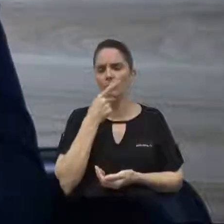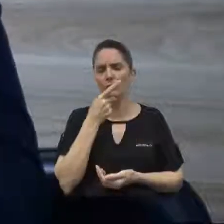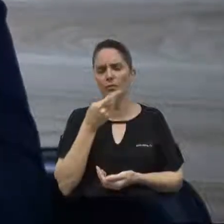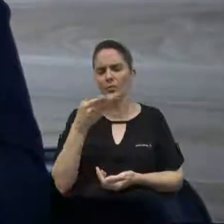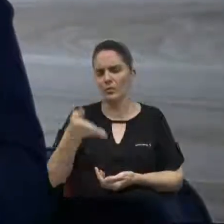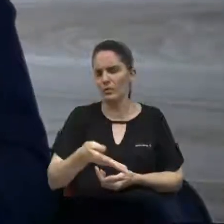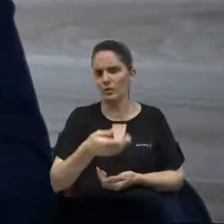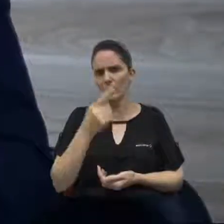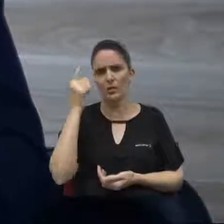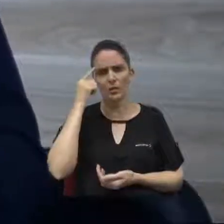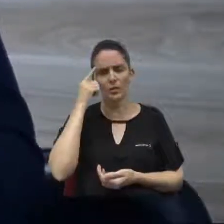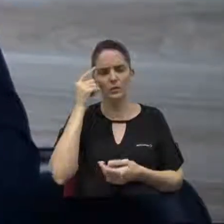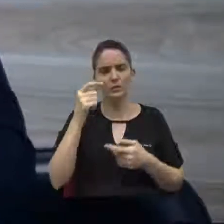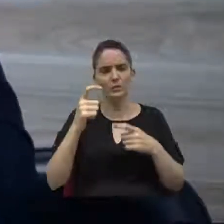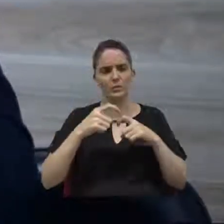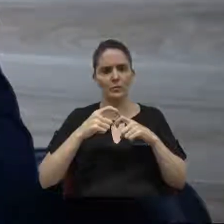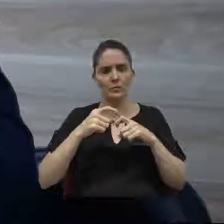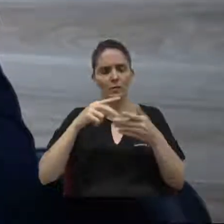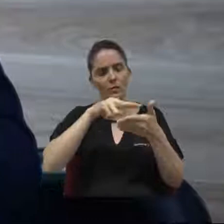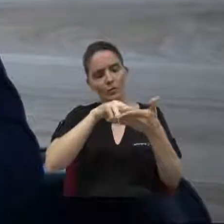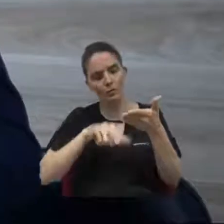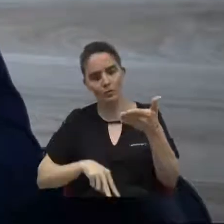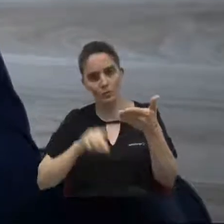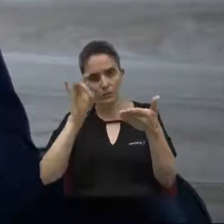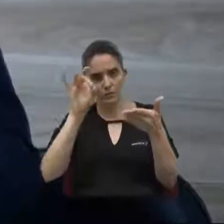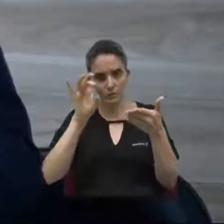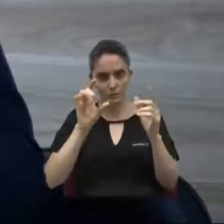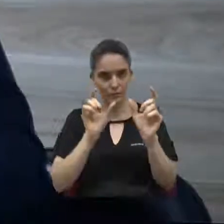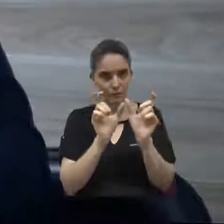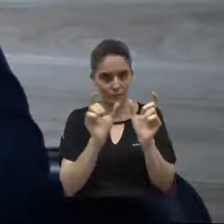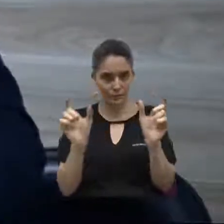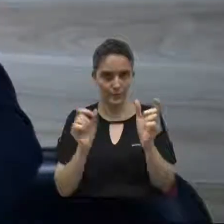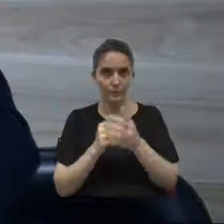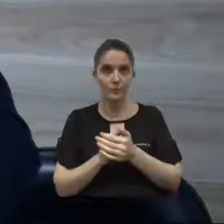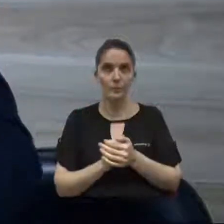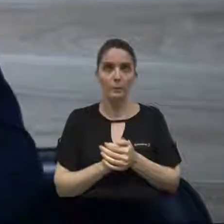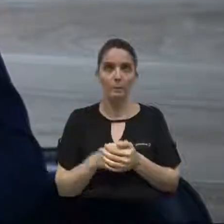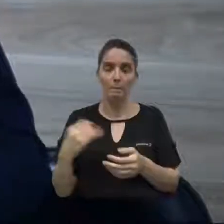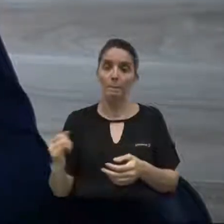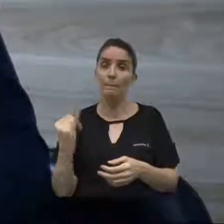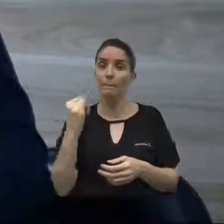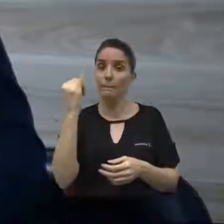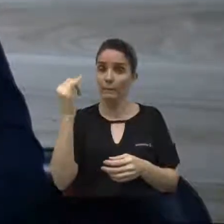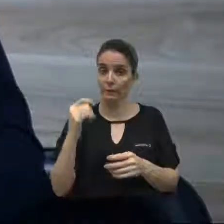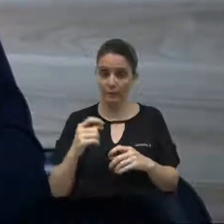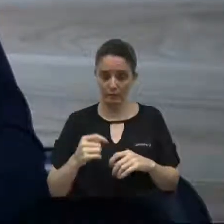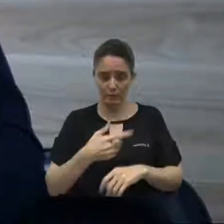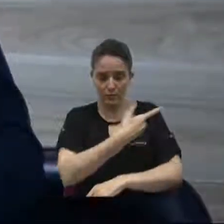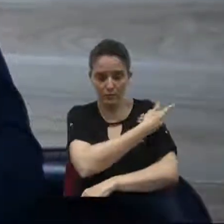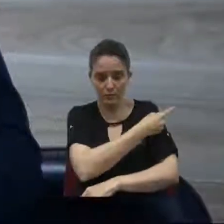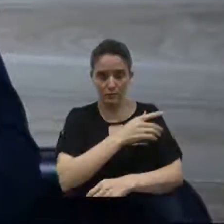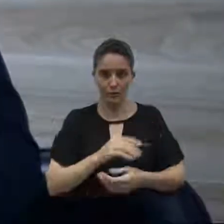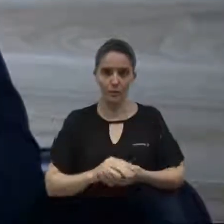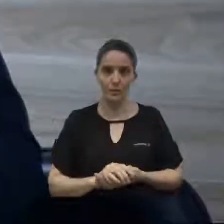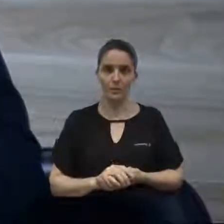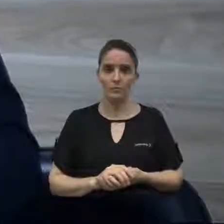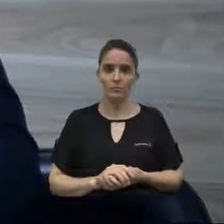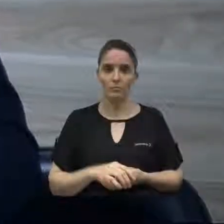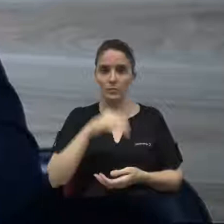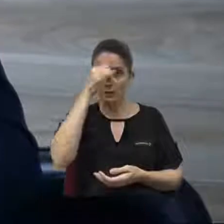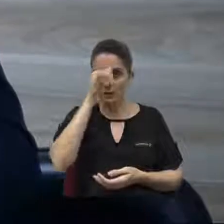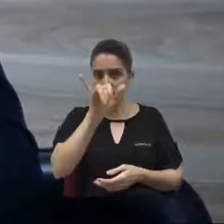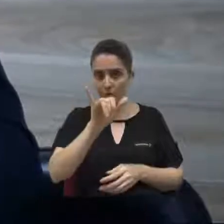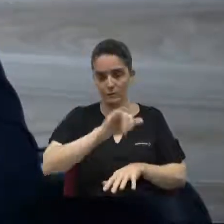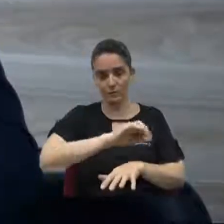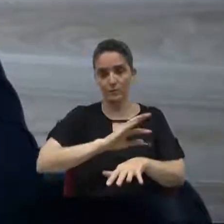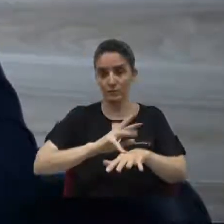como médico, mas quero ler só um pouquinho, um trecho para vocês. Qual a importância da vacinação? Que é fundamental na prevenção de uma série